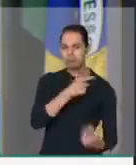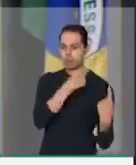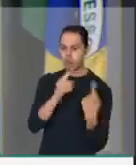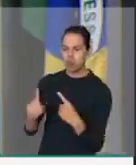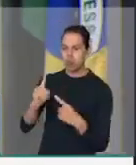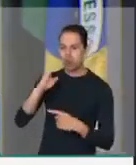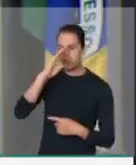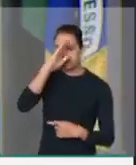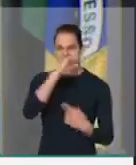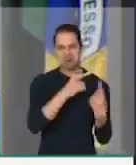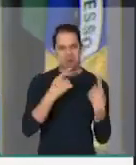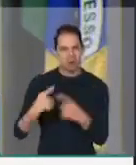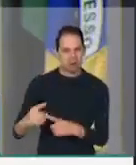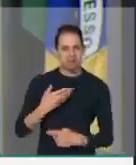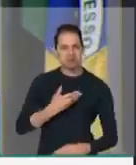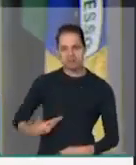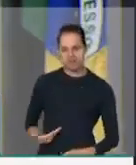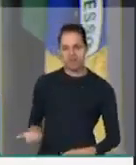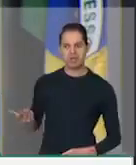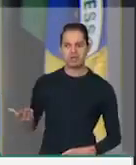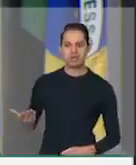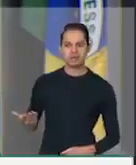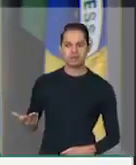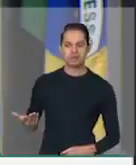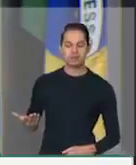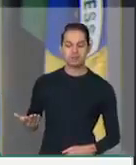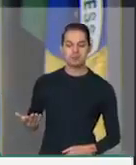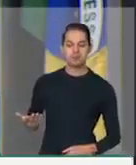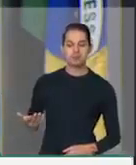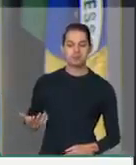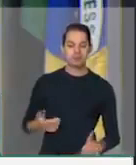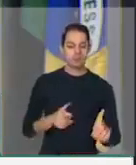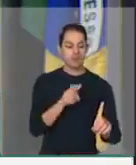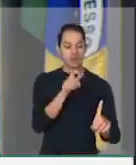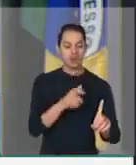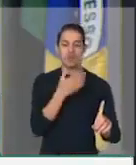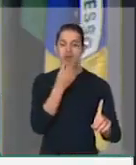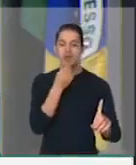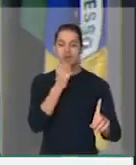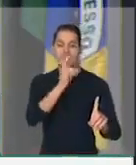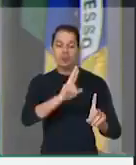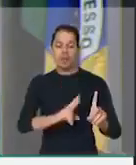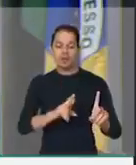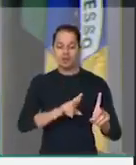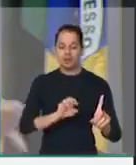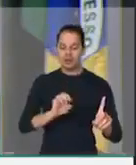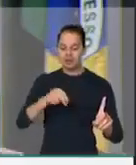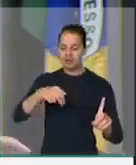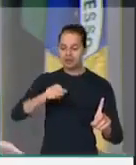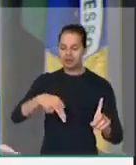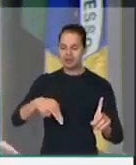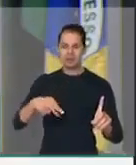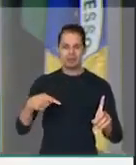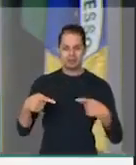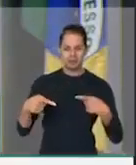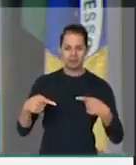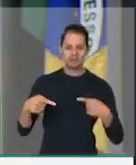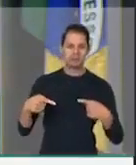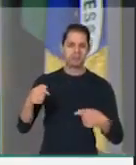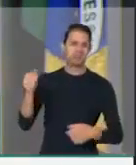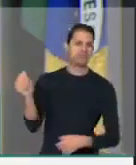presidente bolsonaro contra o governo com um relator que é o Renan Calheiros o pau de galinheiro